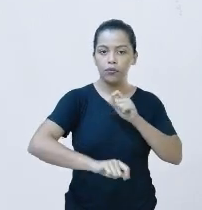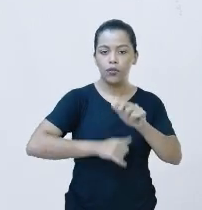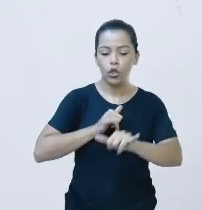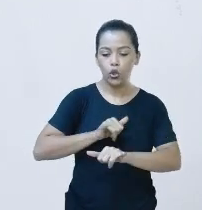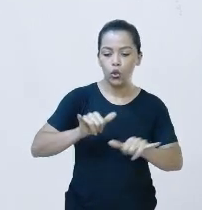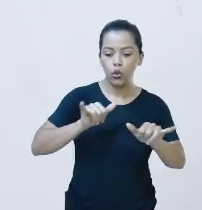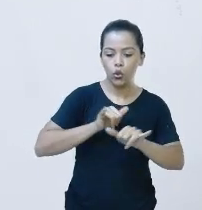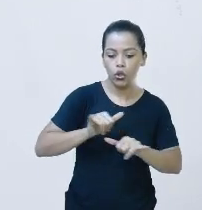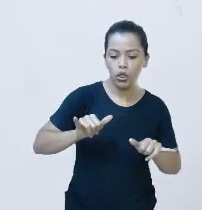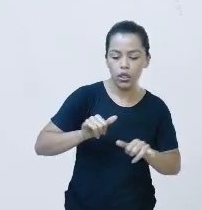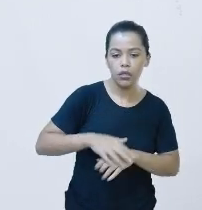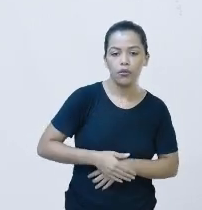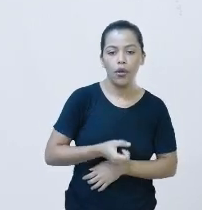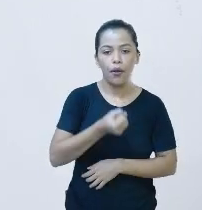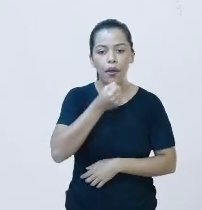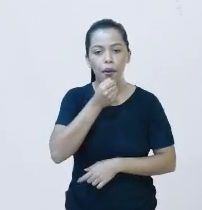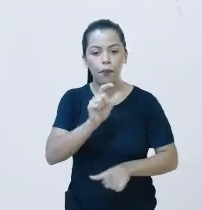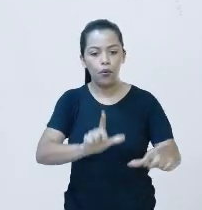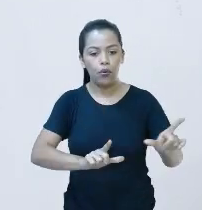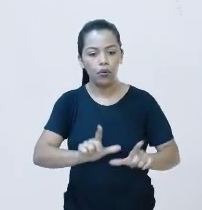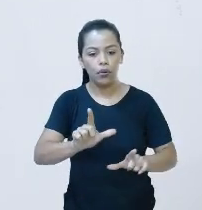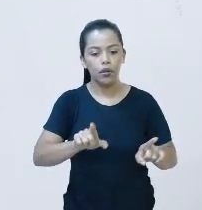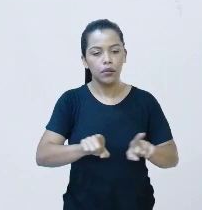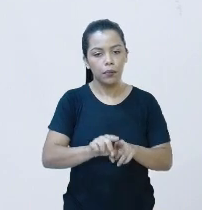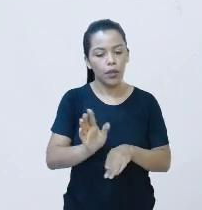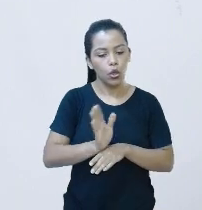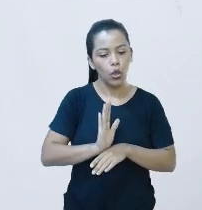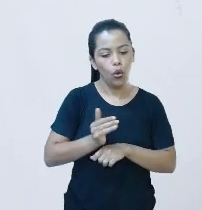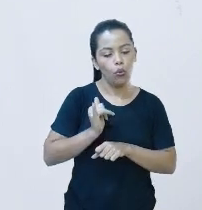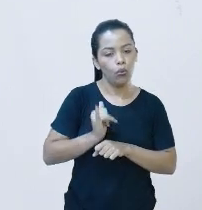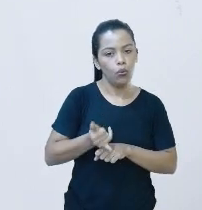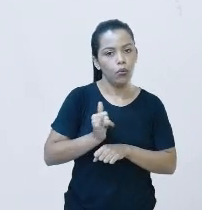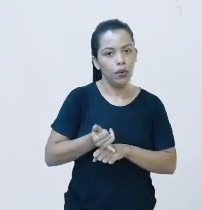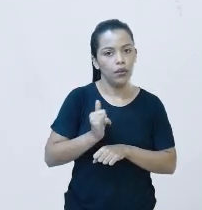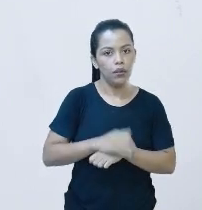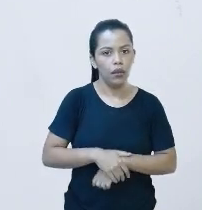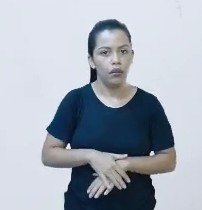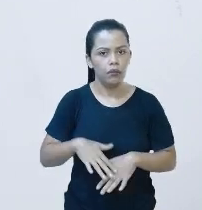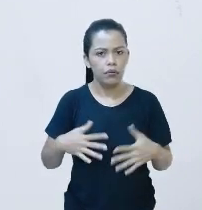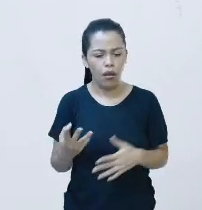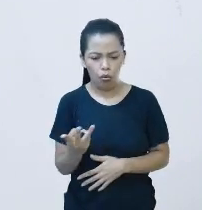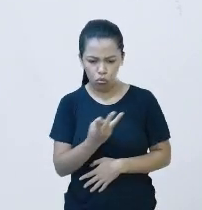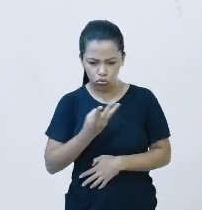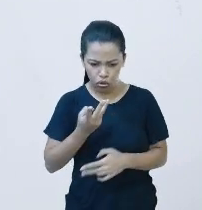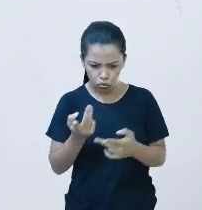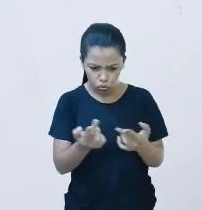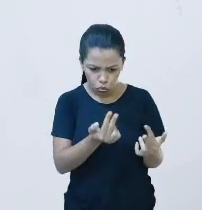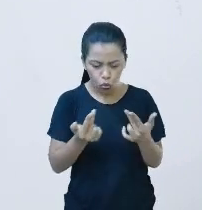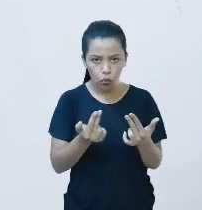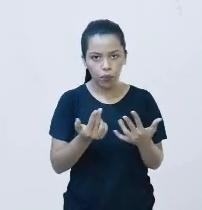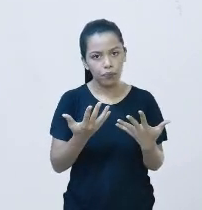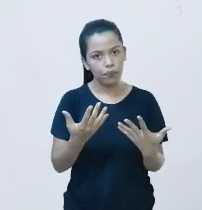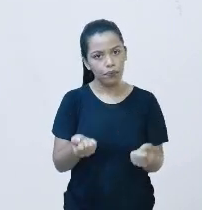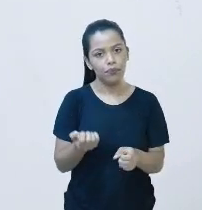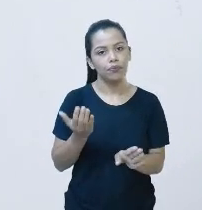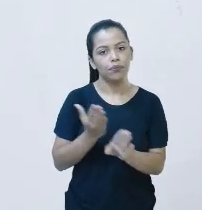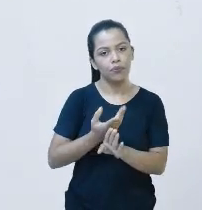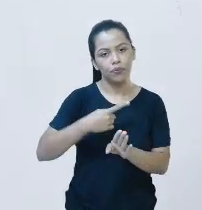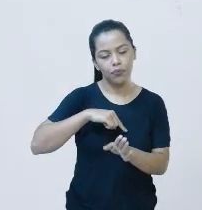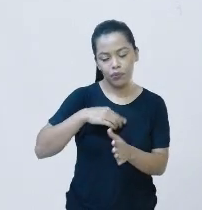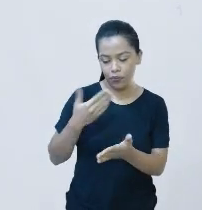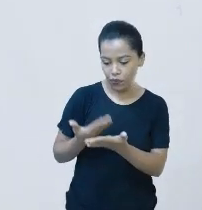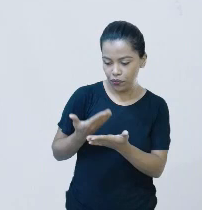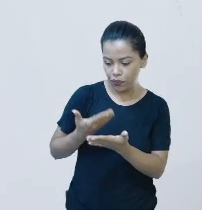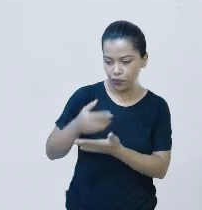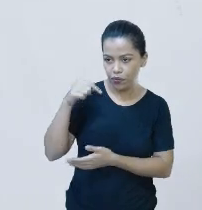notícias, reportagens e documentários. Será que são a mesma coisa? Vamos descobrir na nossa